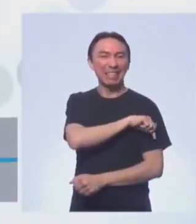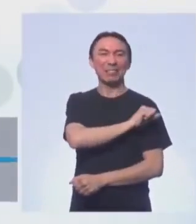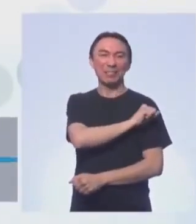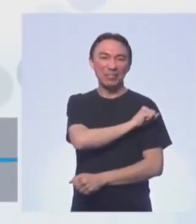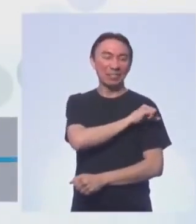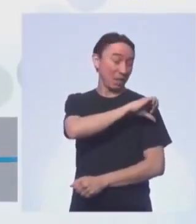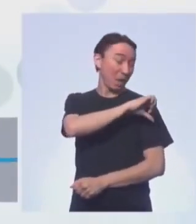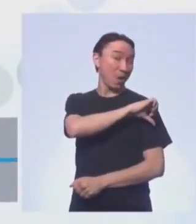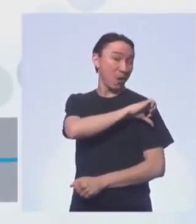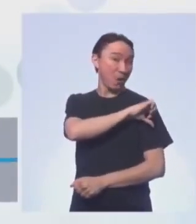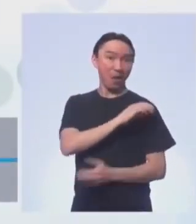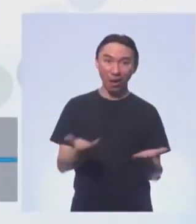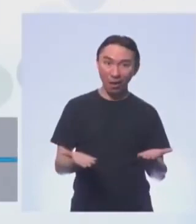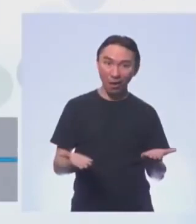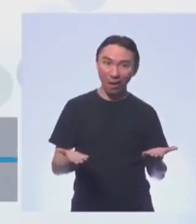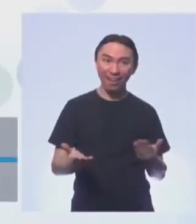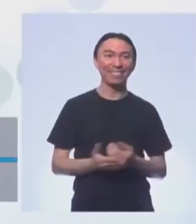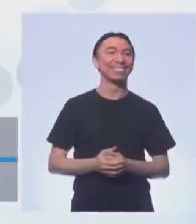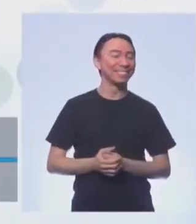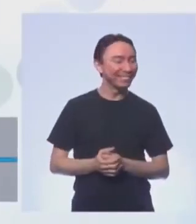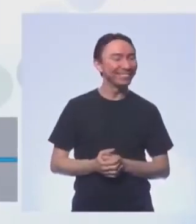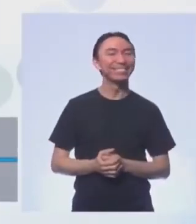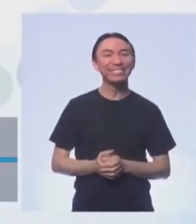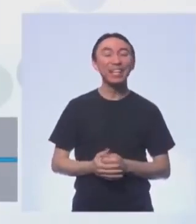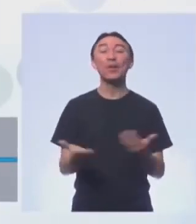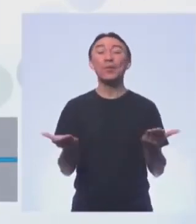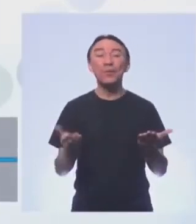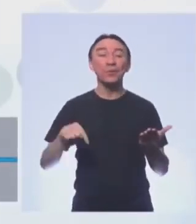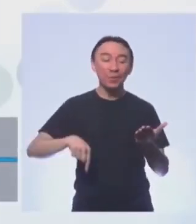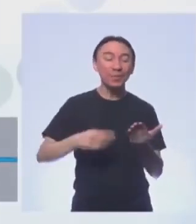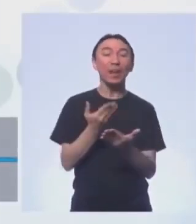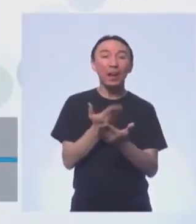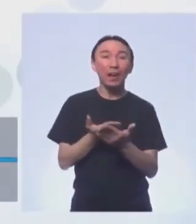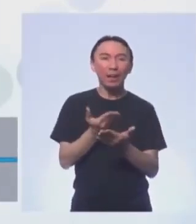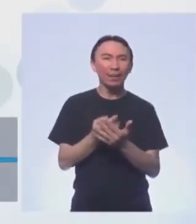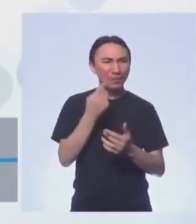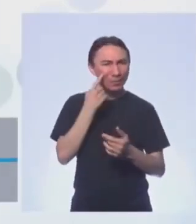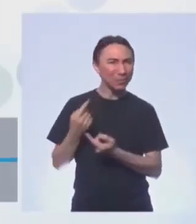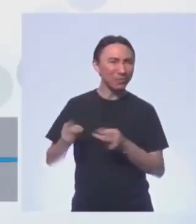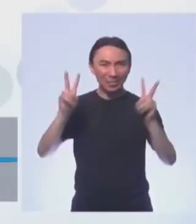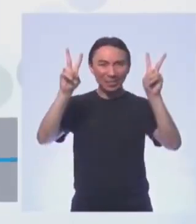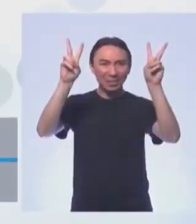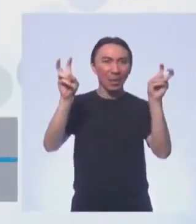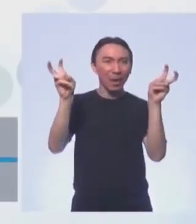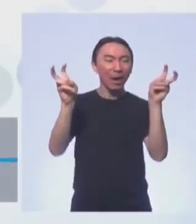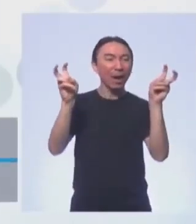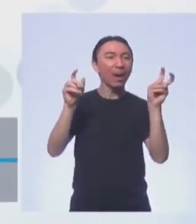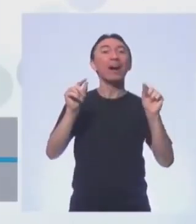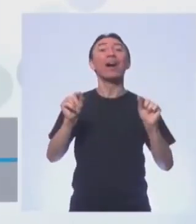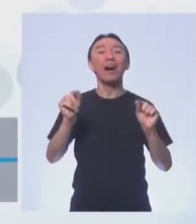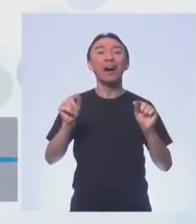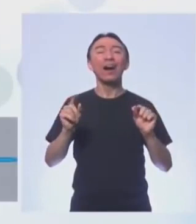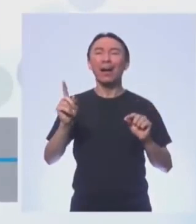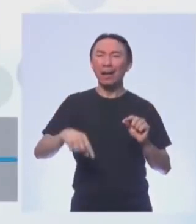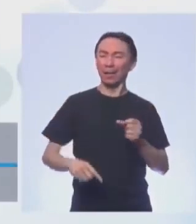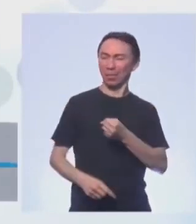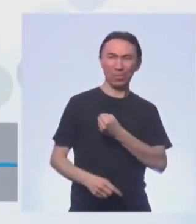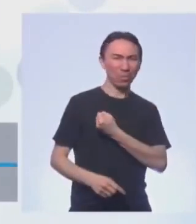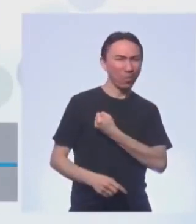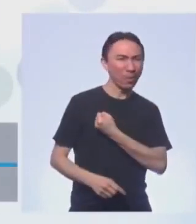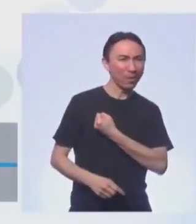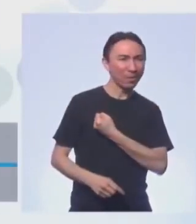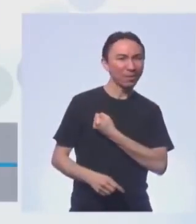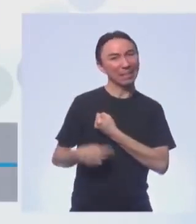no nono também. E hoje a nossa aula vai falar um pouquinho, você viu, do tema da aula dela, que é sobre números, a disciplina que